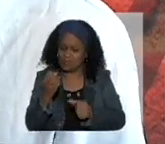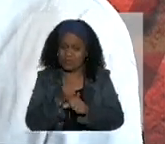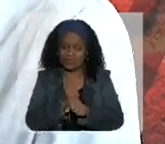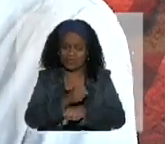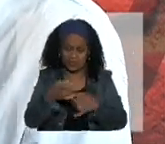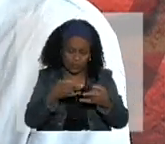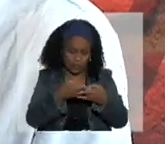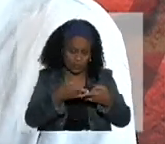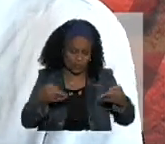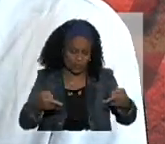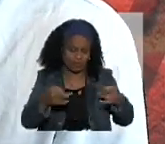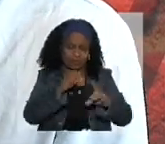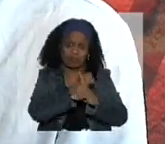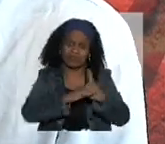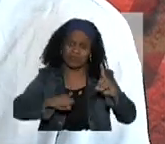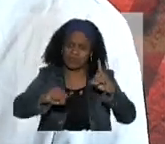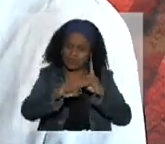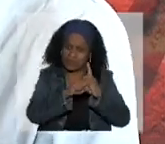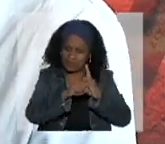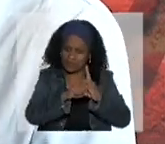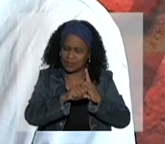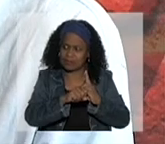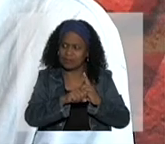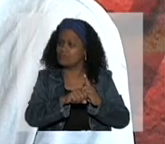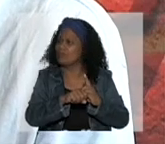com cheque cidadão, na época tinha